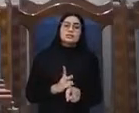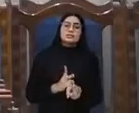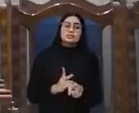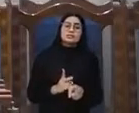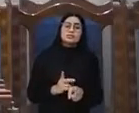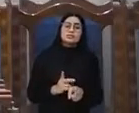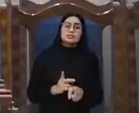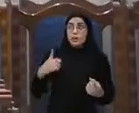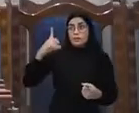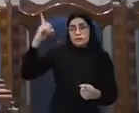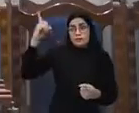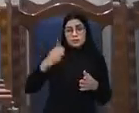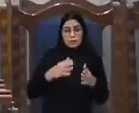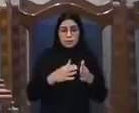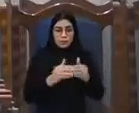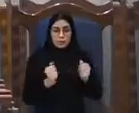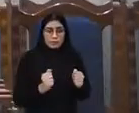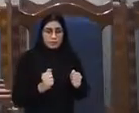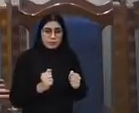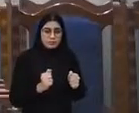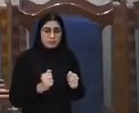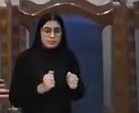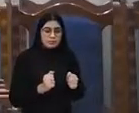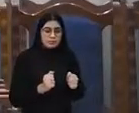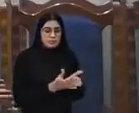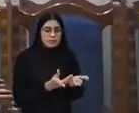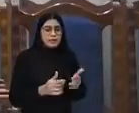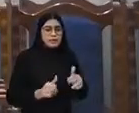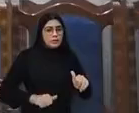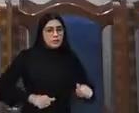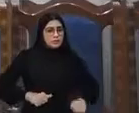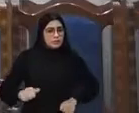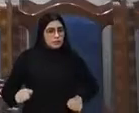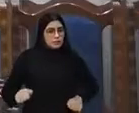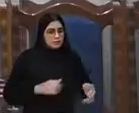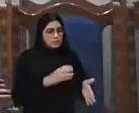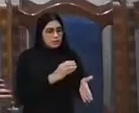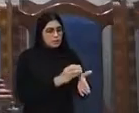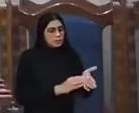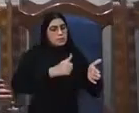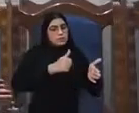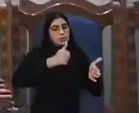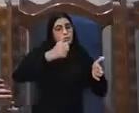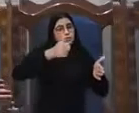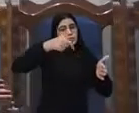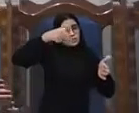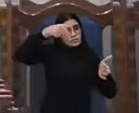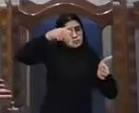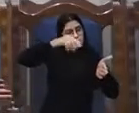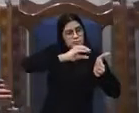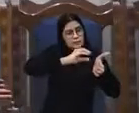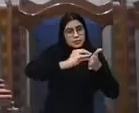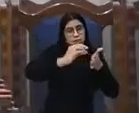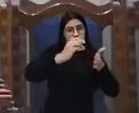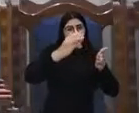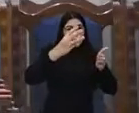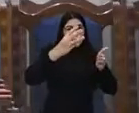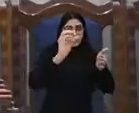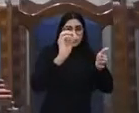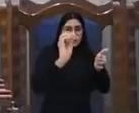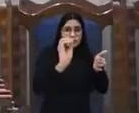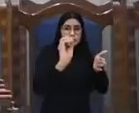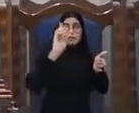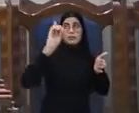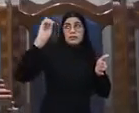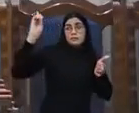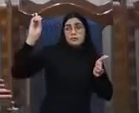coisa, está no versículo 30 de Atos 19, Atos 17 e 30 está lá, uma coisa só